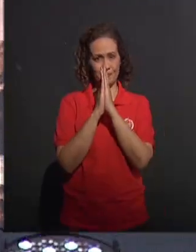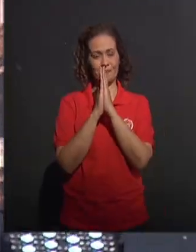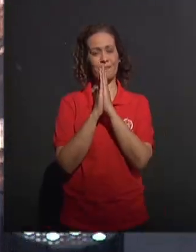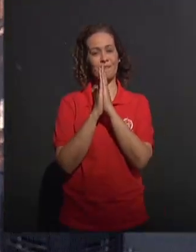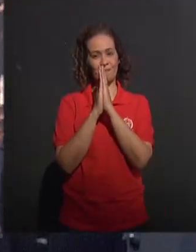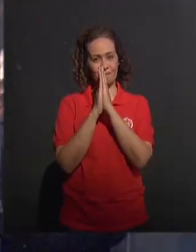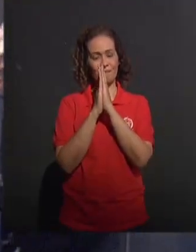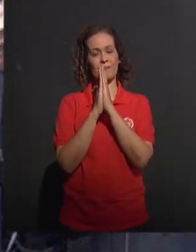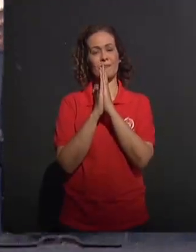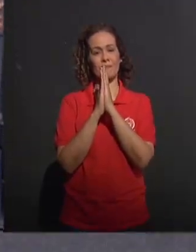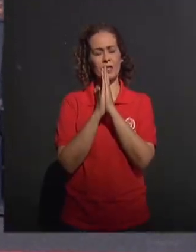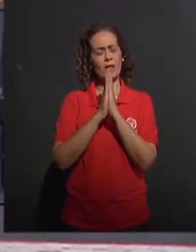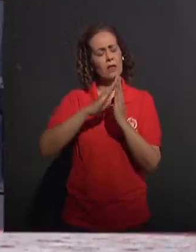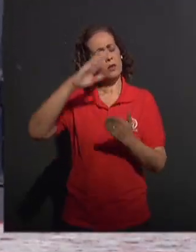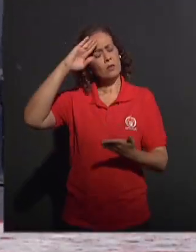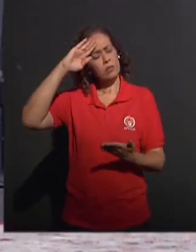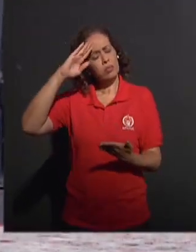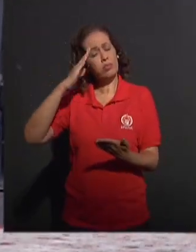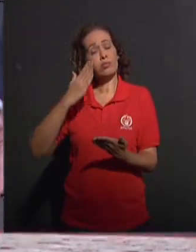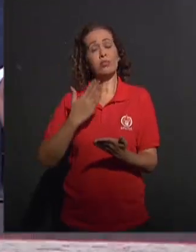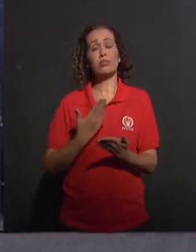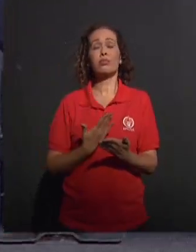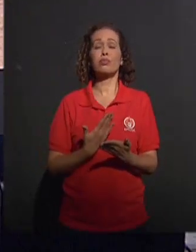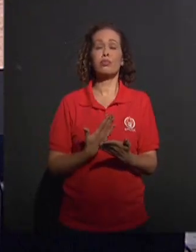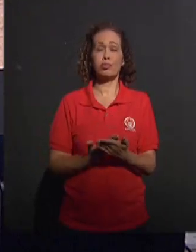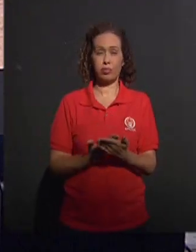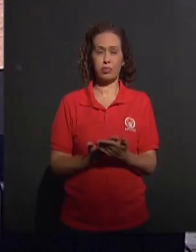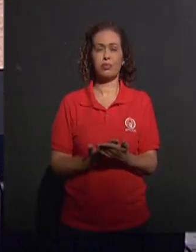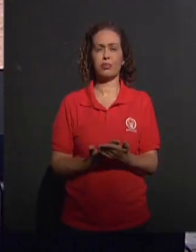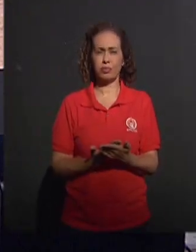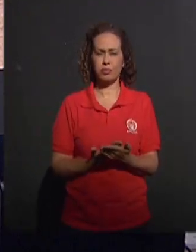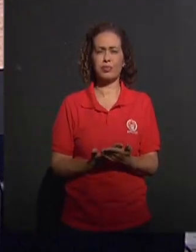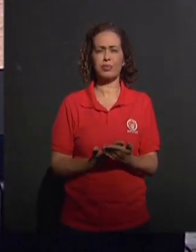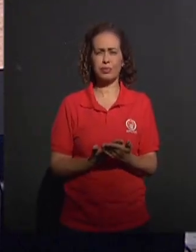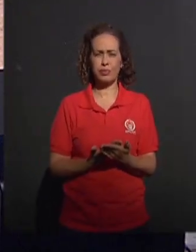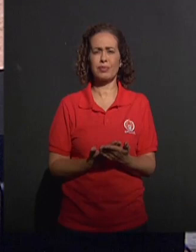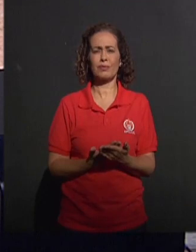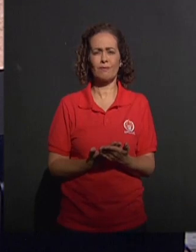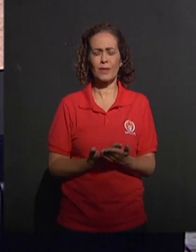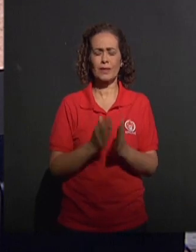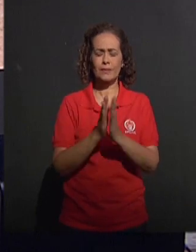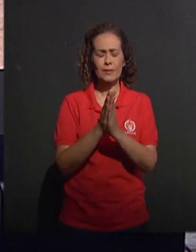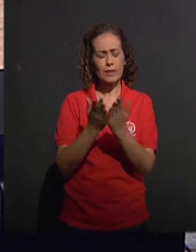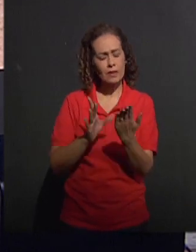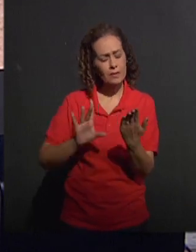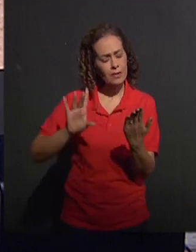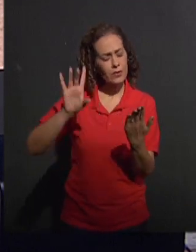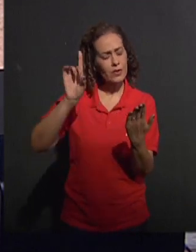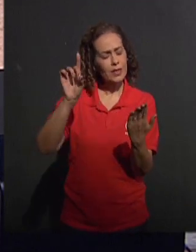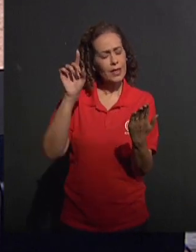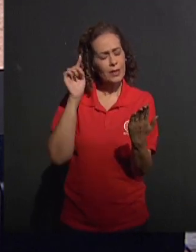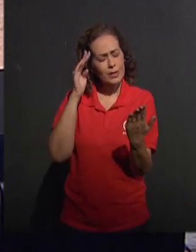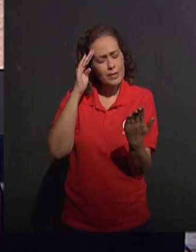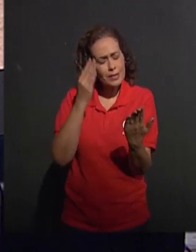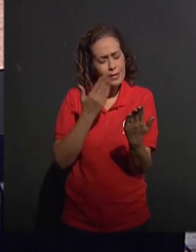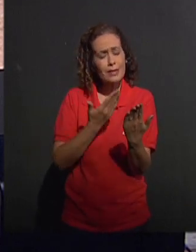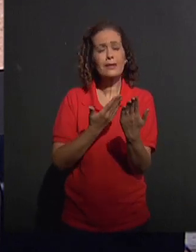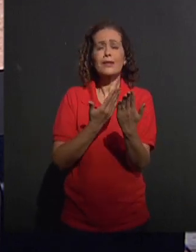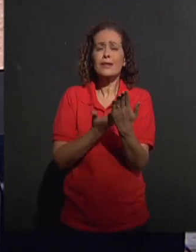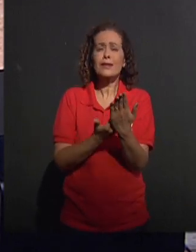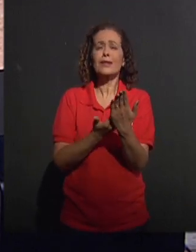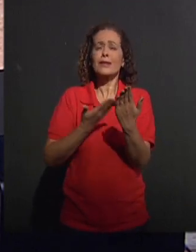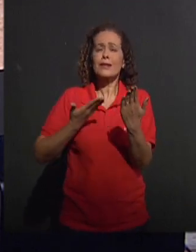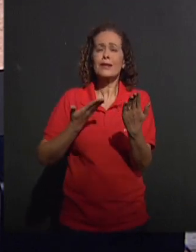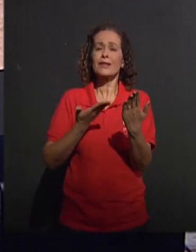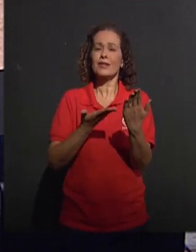Temos aqui essa certeza, essa confiança tão gloriosa da palavra do Senhor, de uma forma tão